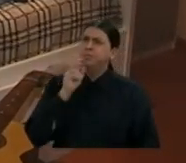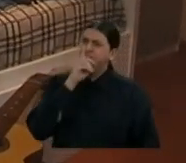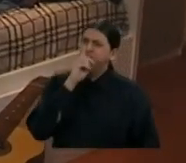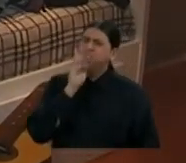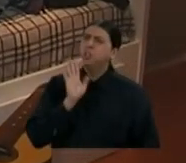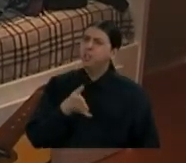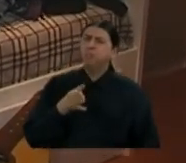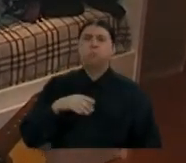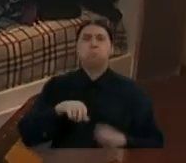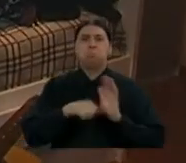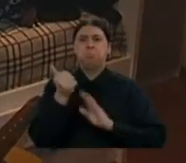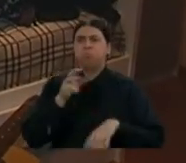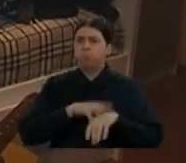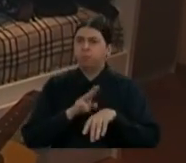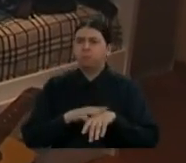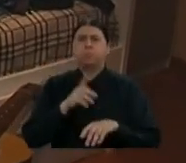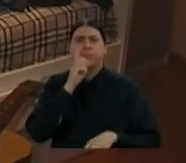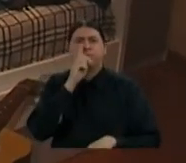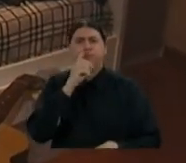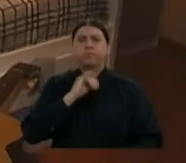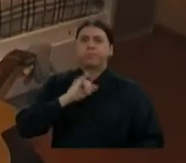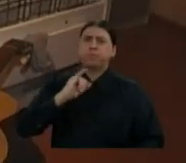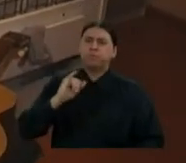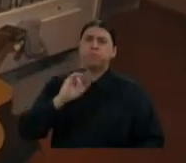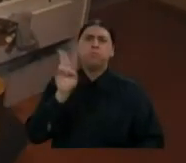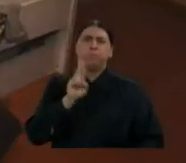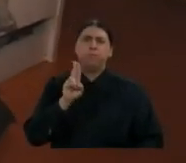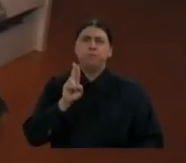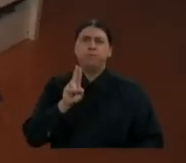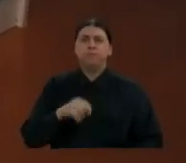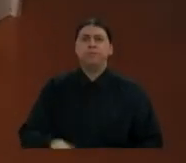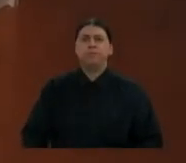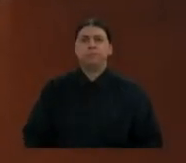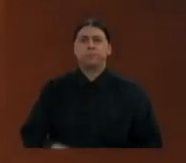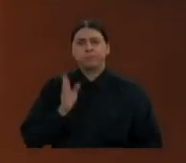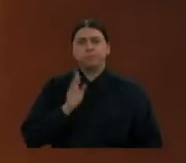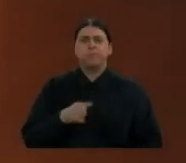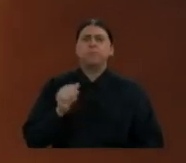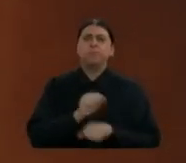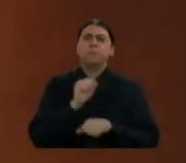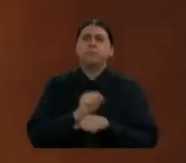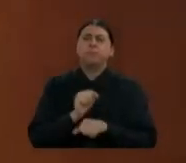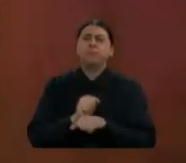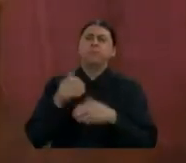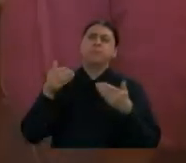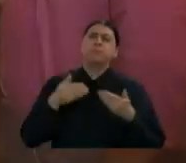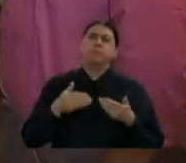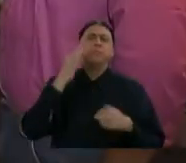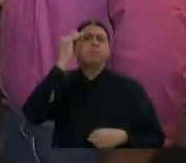chamou de mãe né já esperava que ela viesse